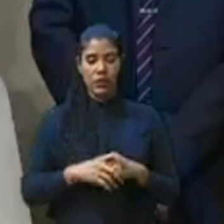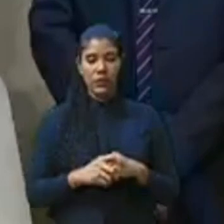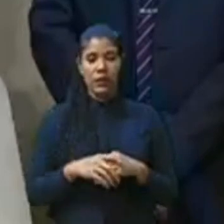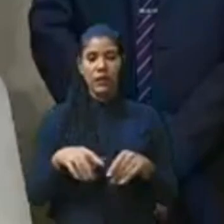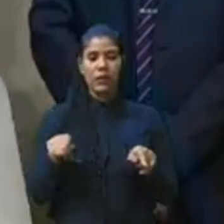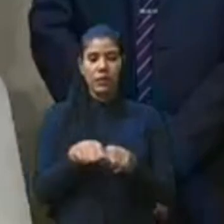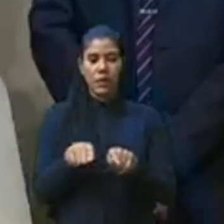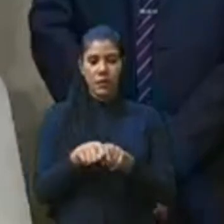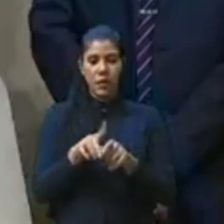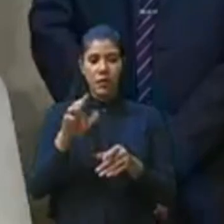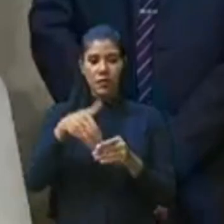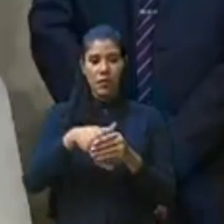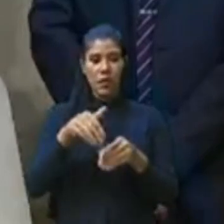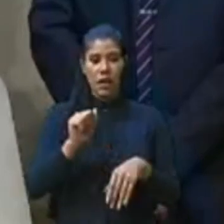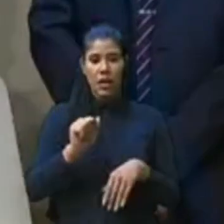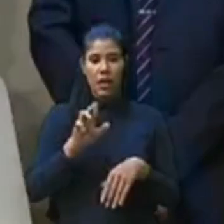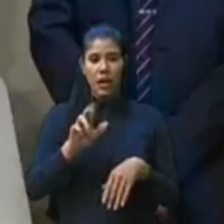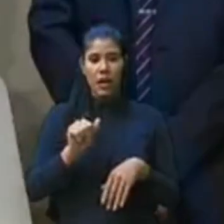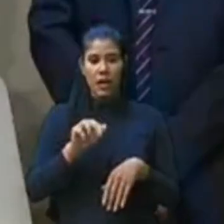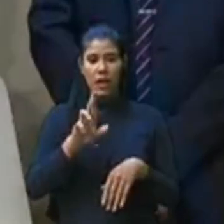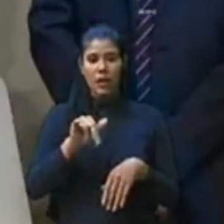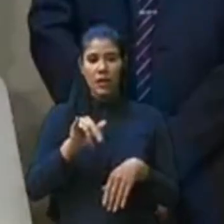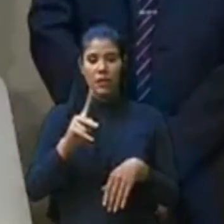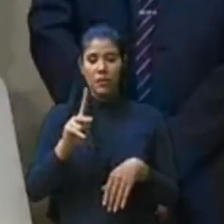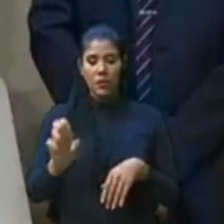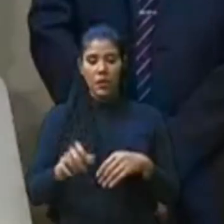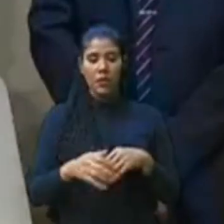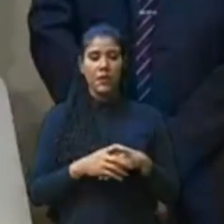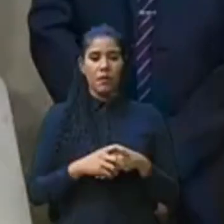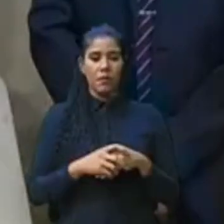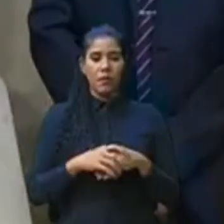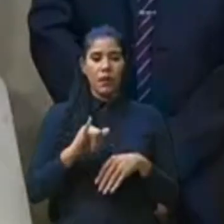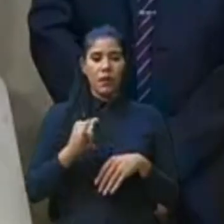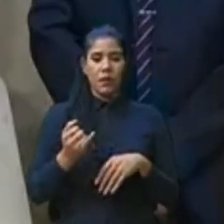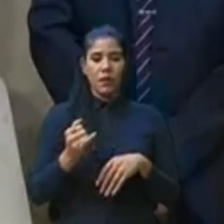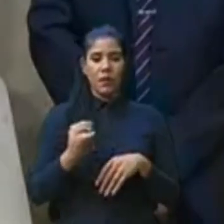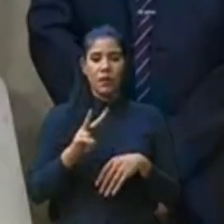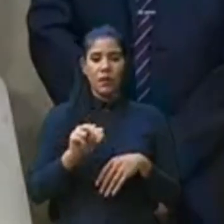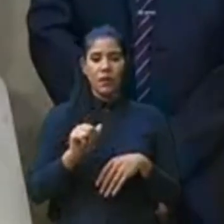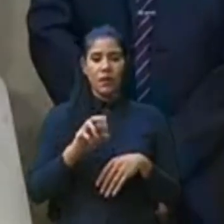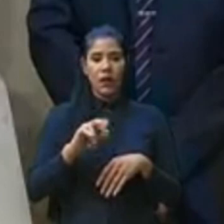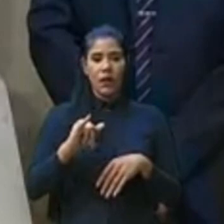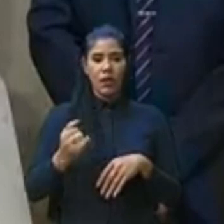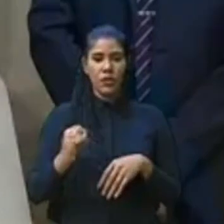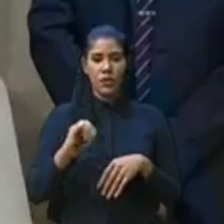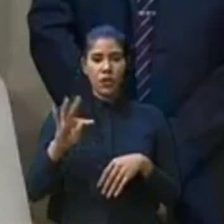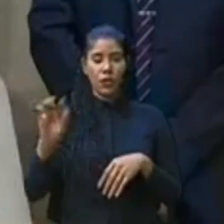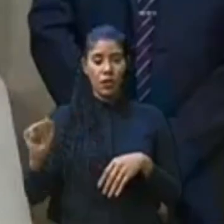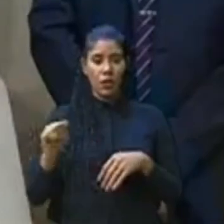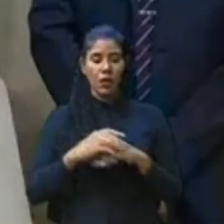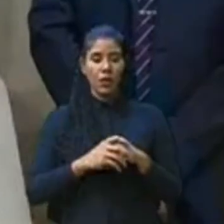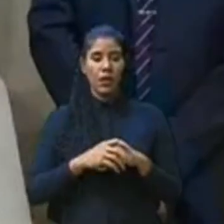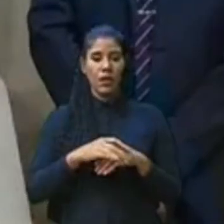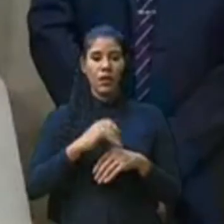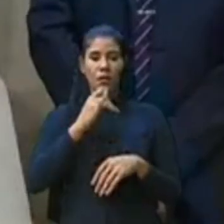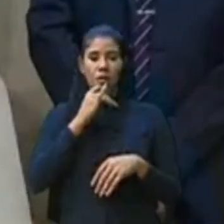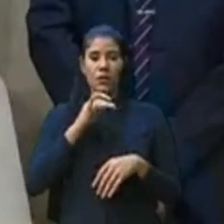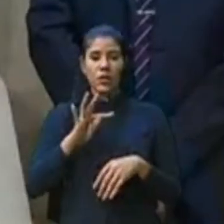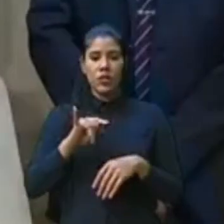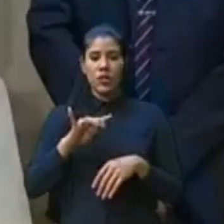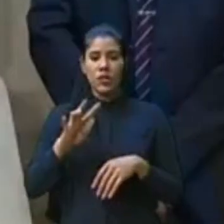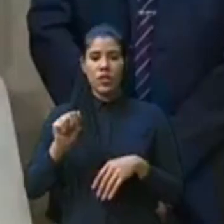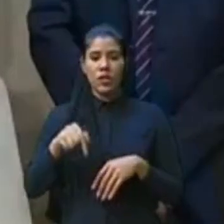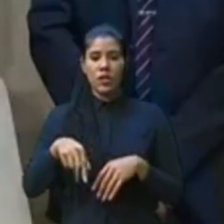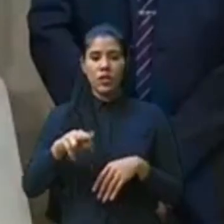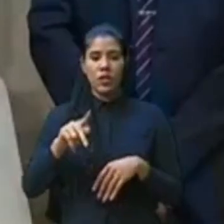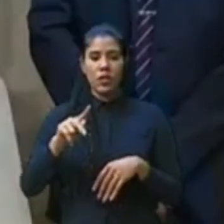fui muito bem votado no Araripe, fui muito bem votado também na Vajota, ainda fui votado, por exemplo, no Tianguá, ainda